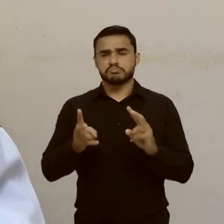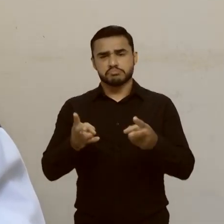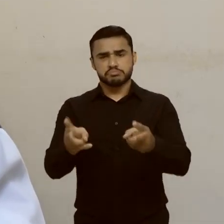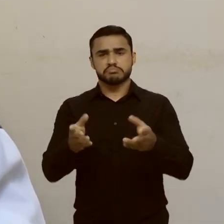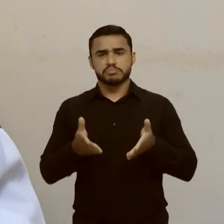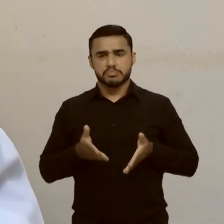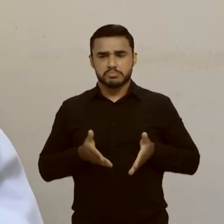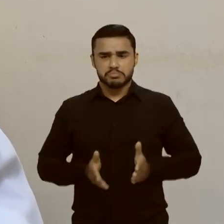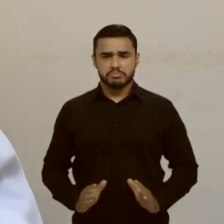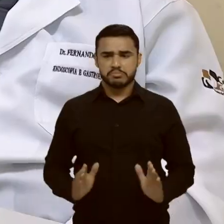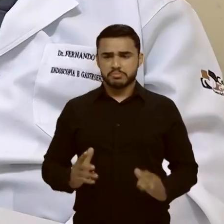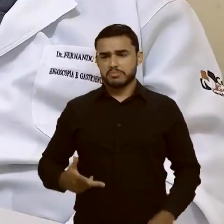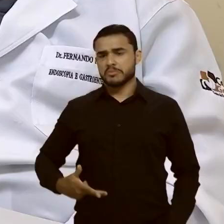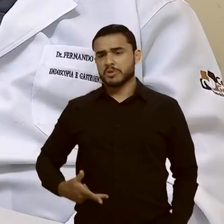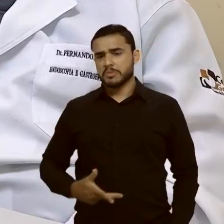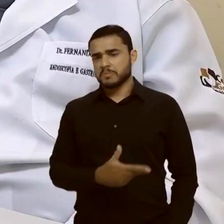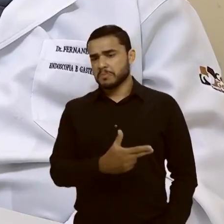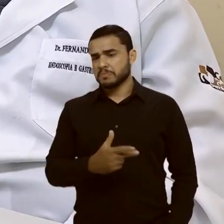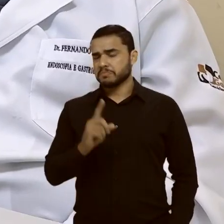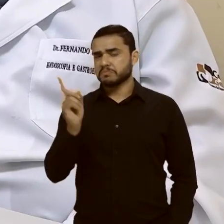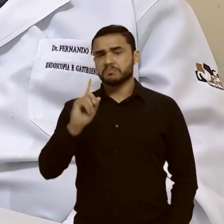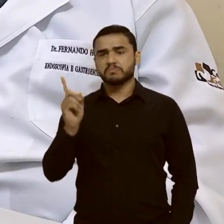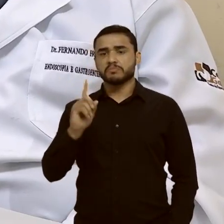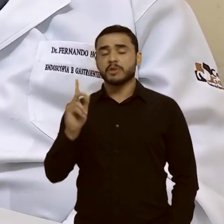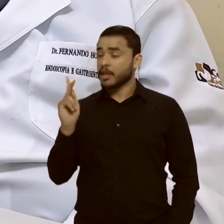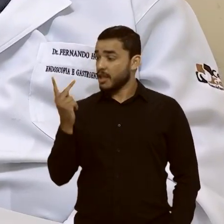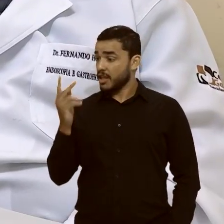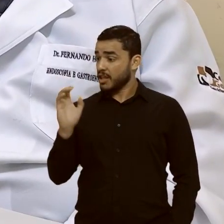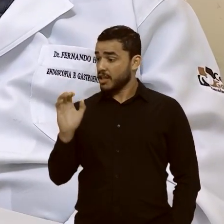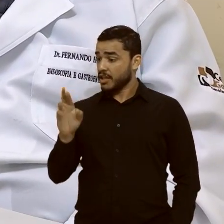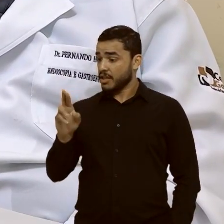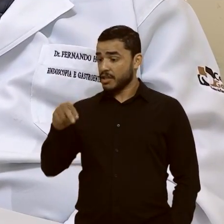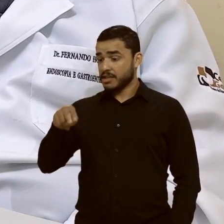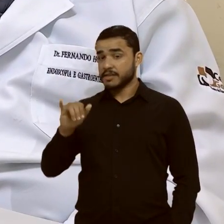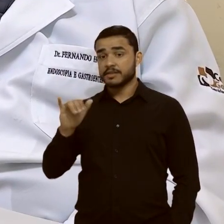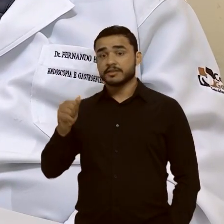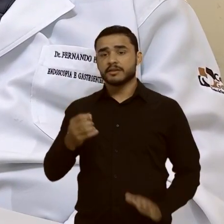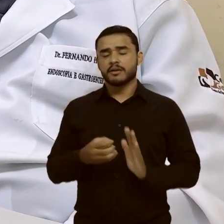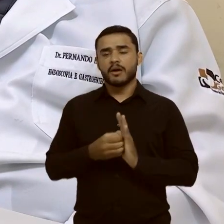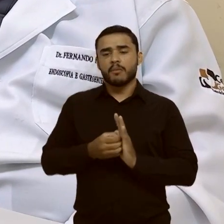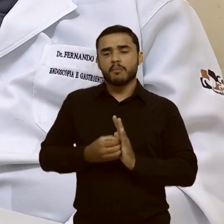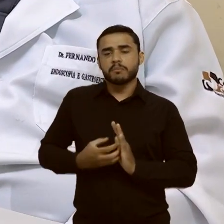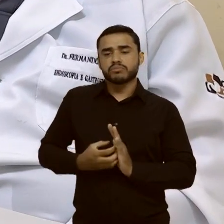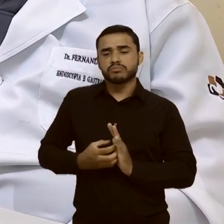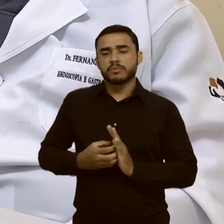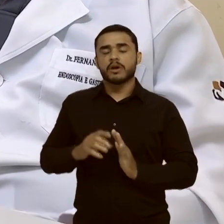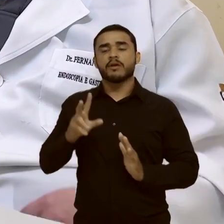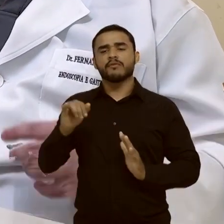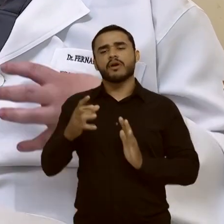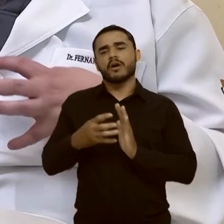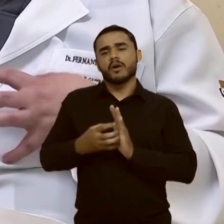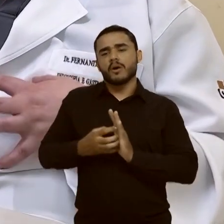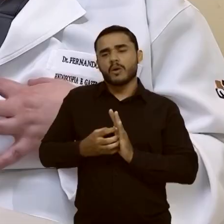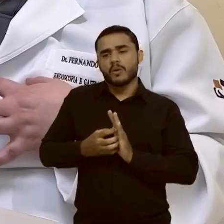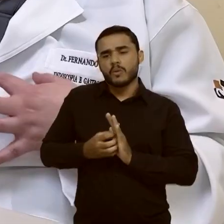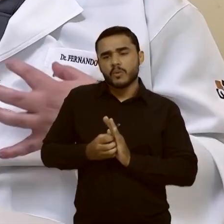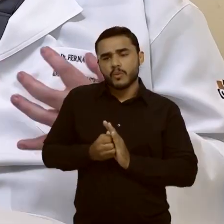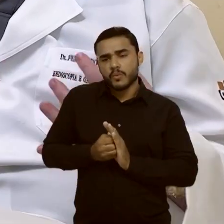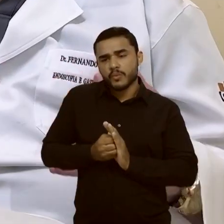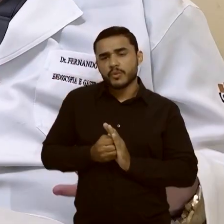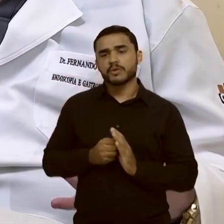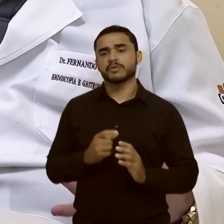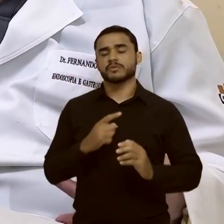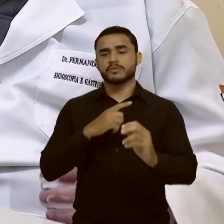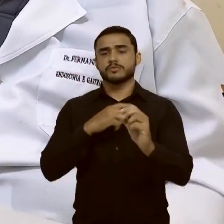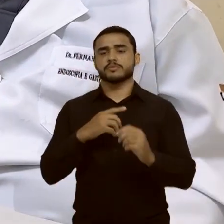a gente faça uma cesárea. Muitas hérnias diminuem de tamanho depois da gravidez, obviamente. Durante a gravidez você tem uma distensão dos